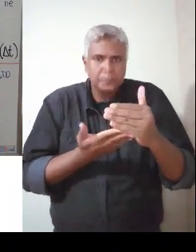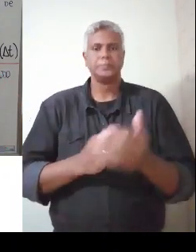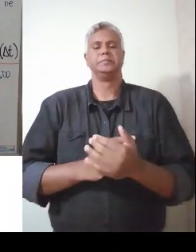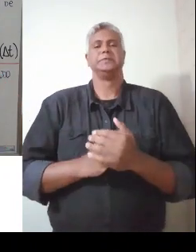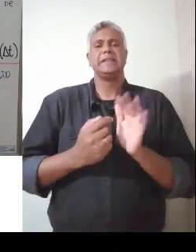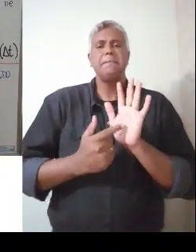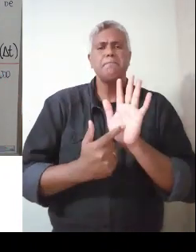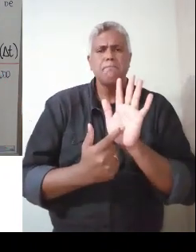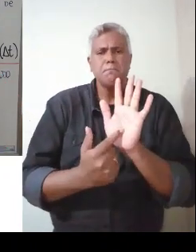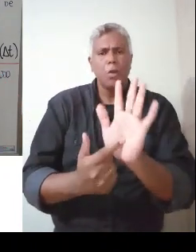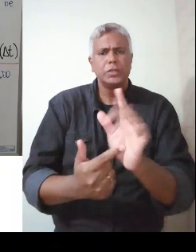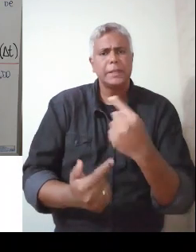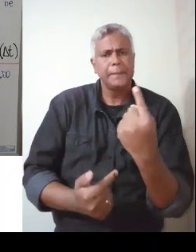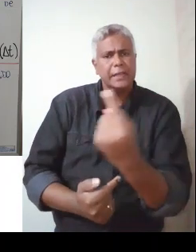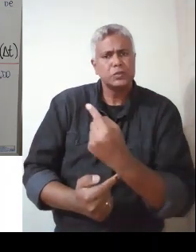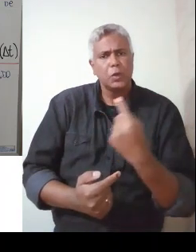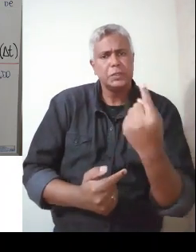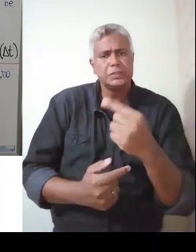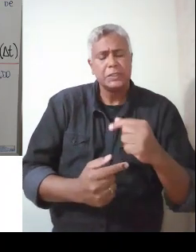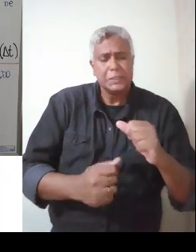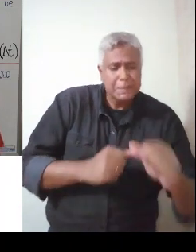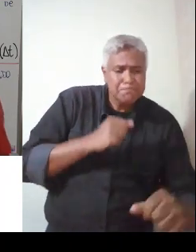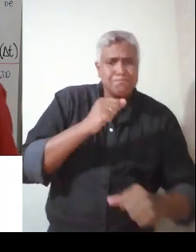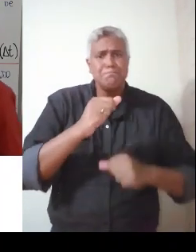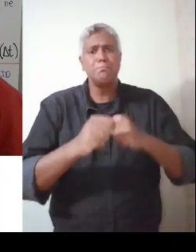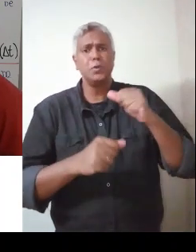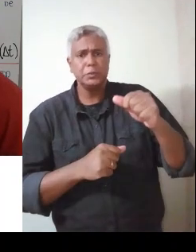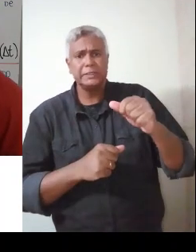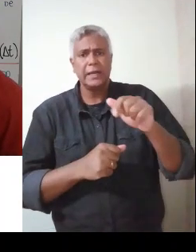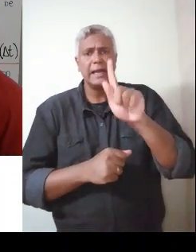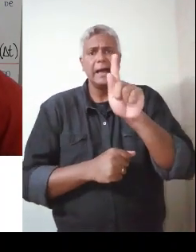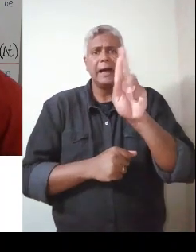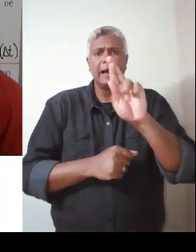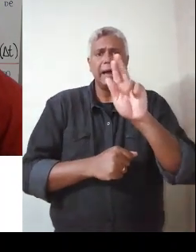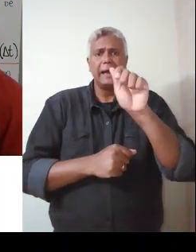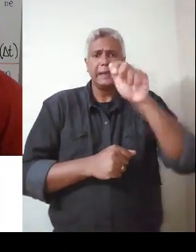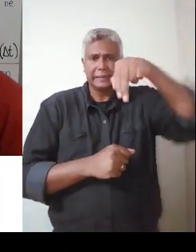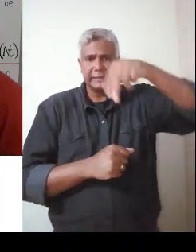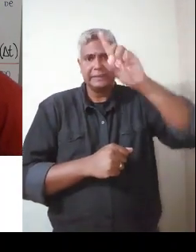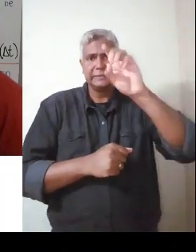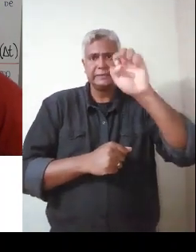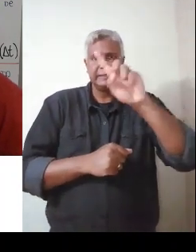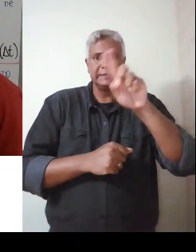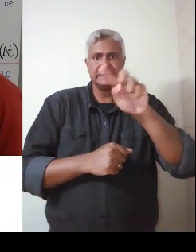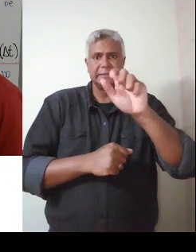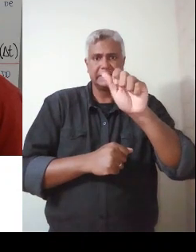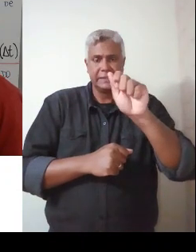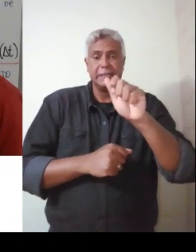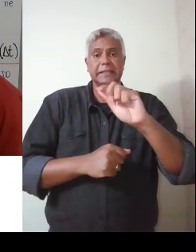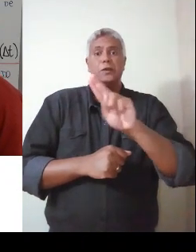indica para nós uma variação de uma determinada grandeza é o símbolo delta, que é